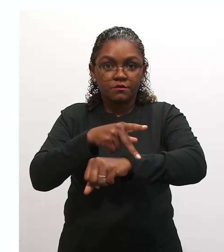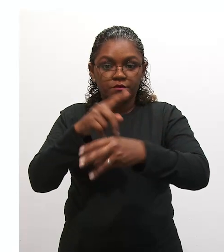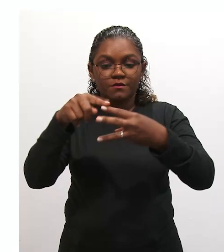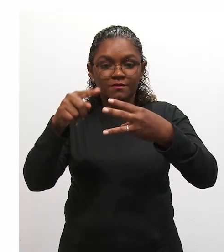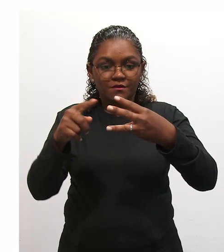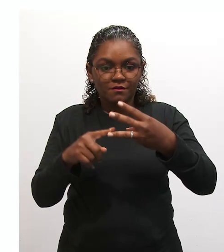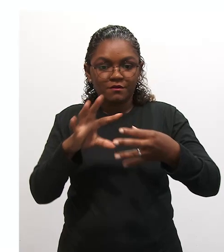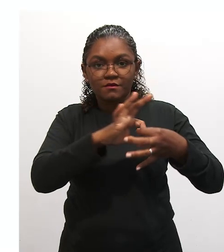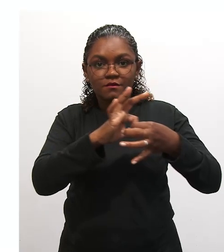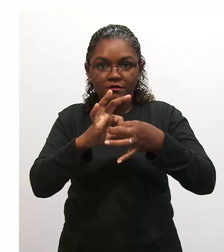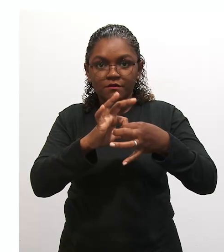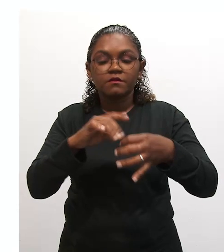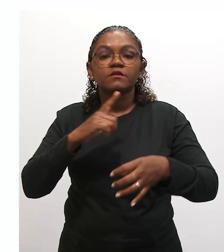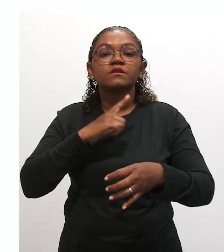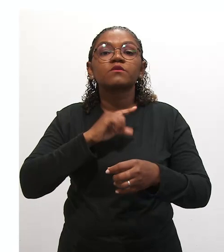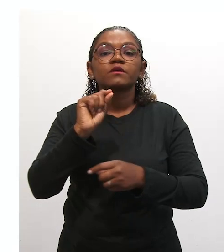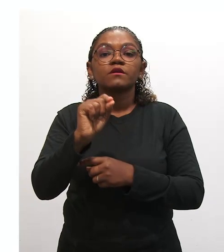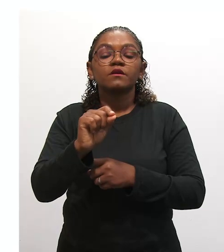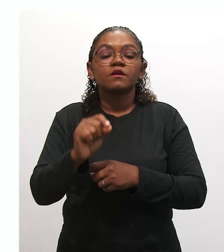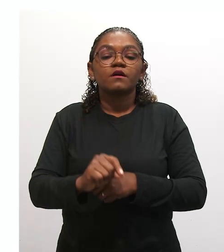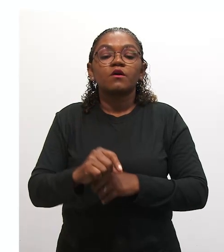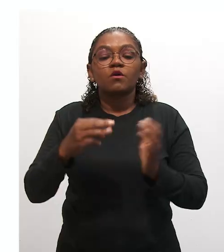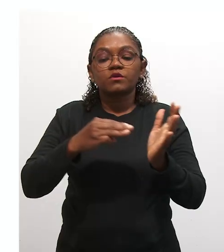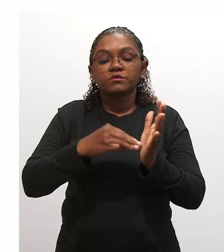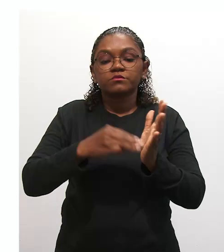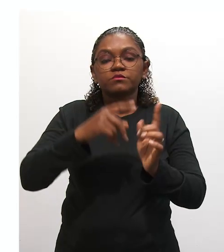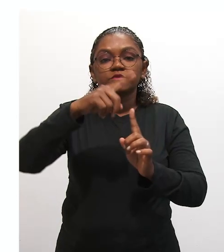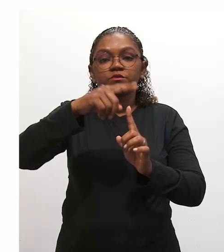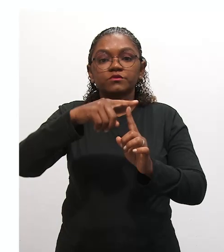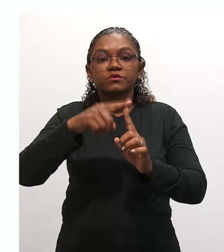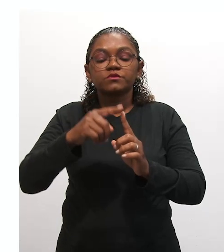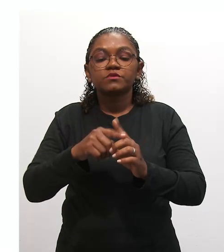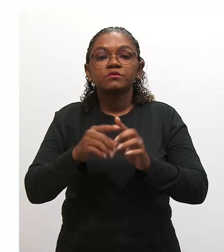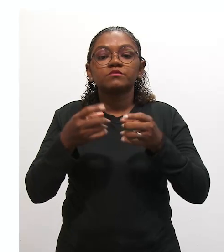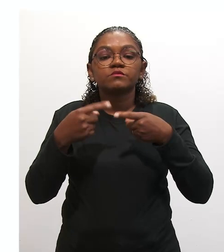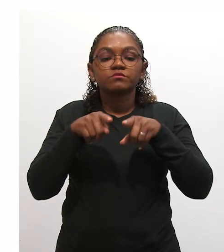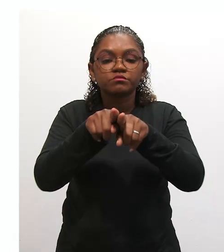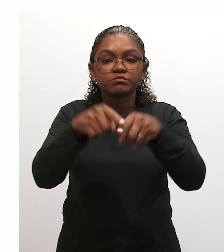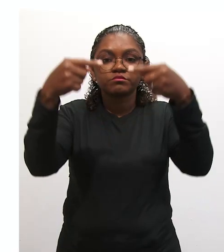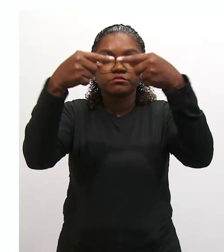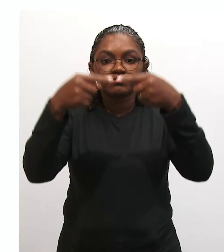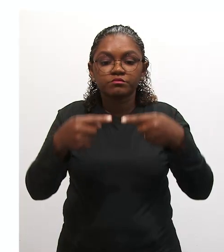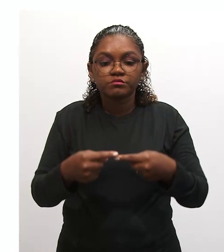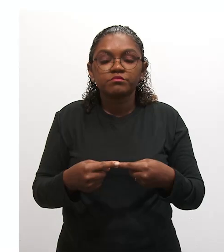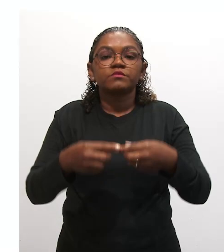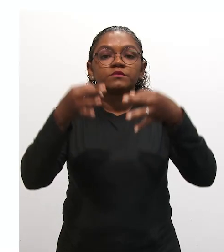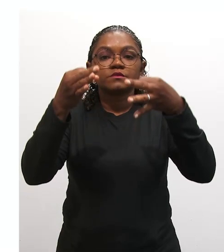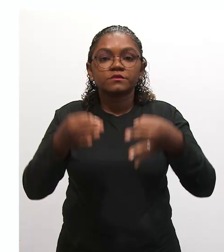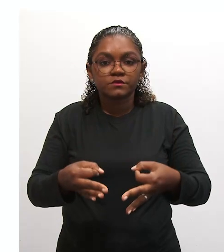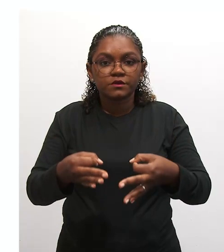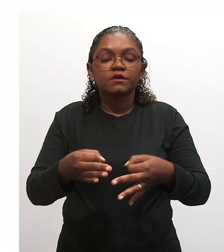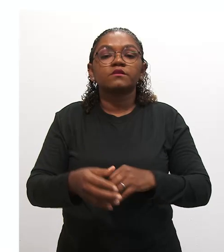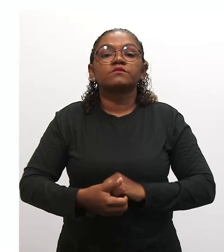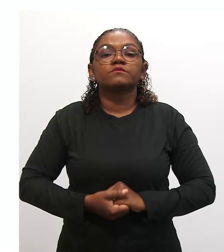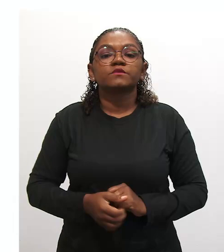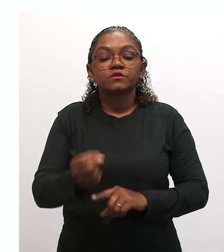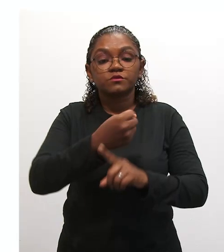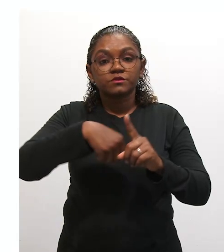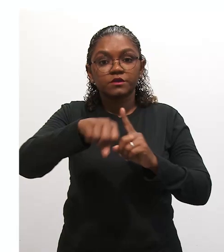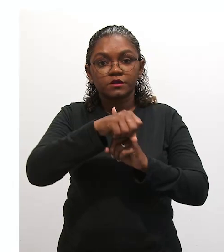elementos integrados permitem que a modalidade opere de forma coerente, sustentável e alinhada às demandas